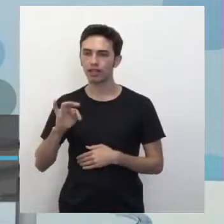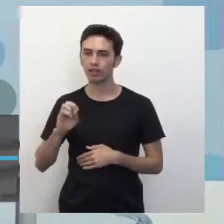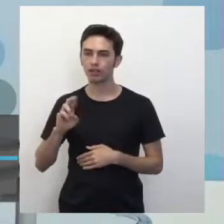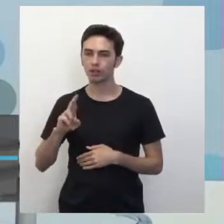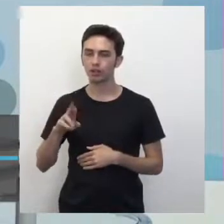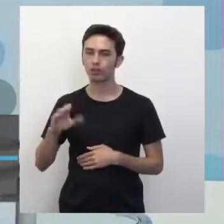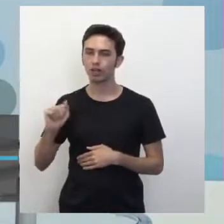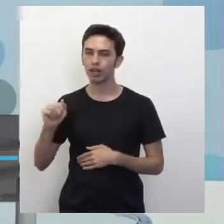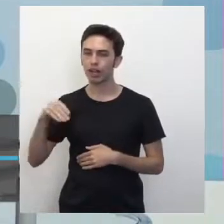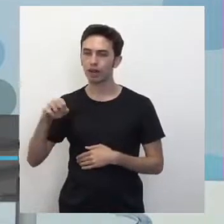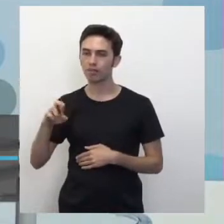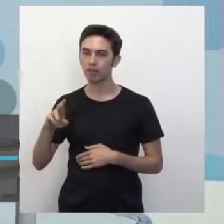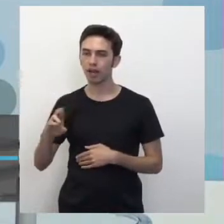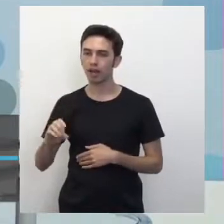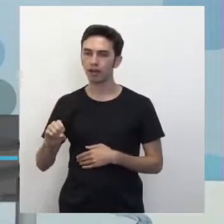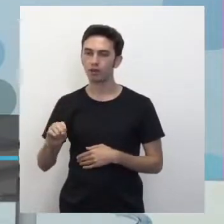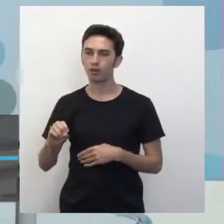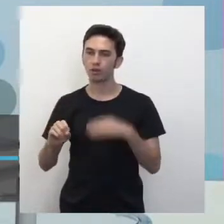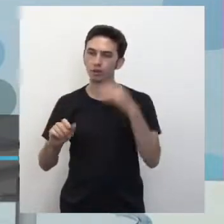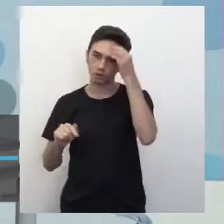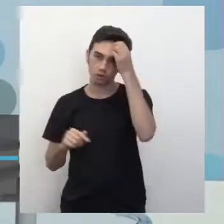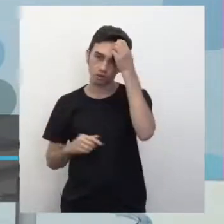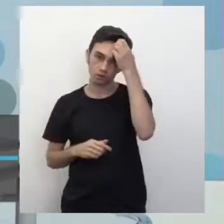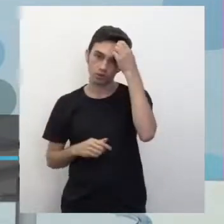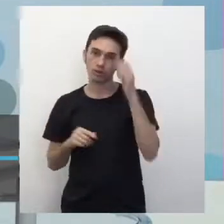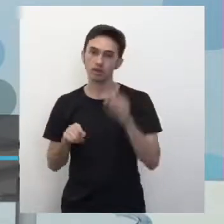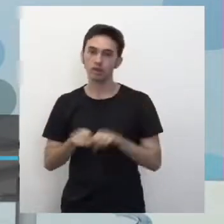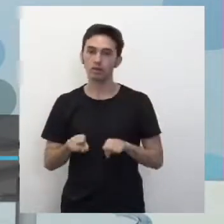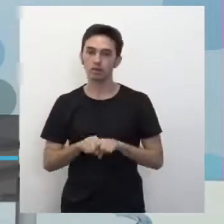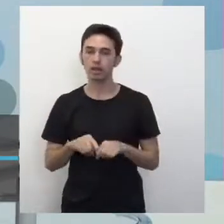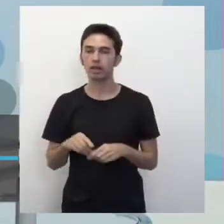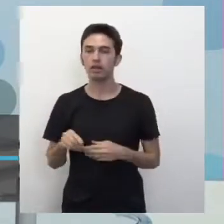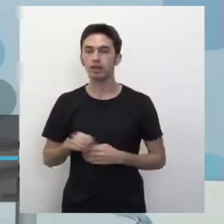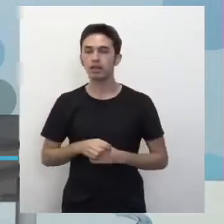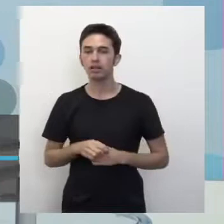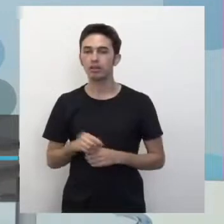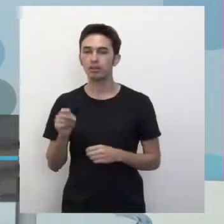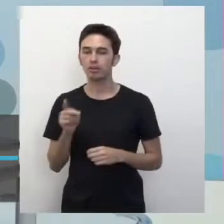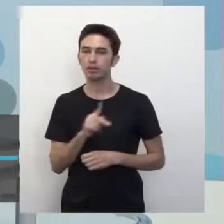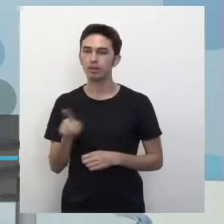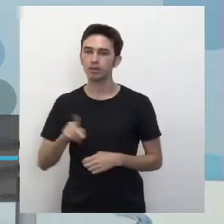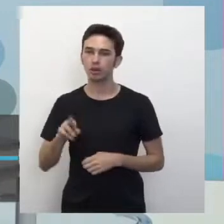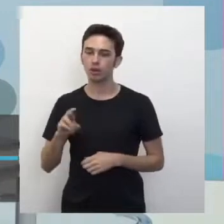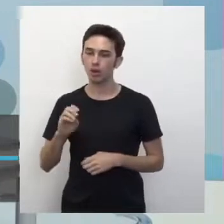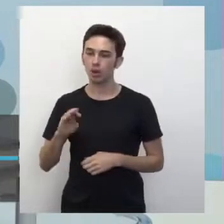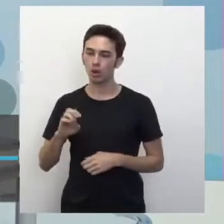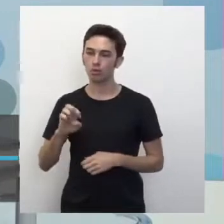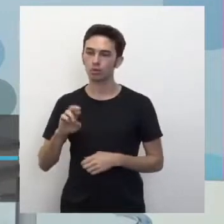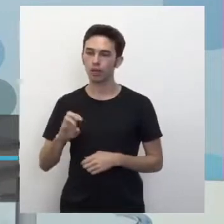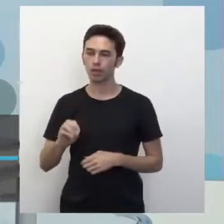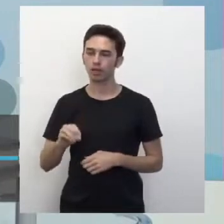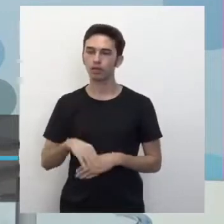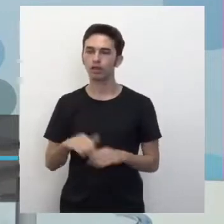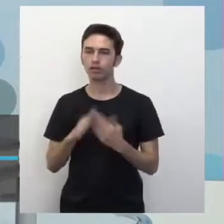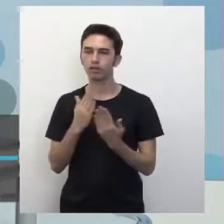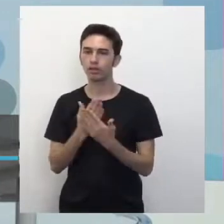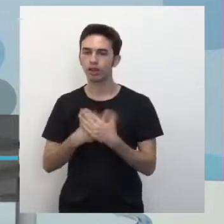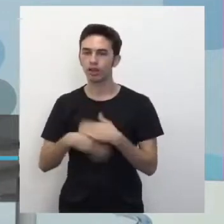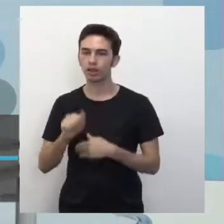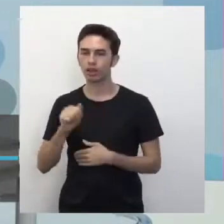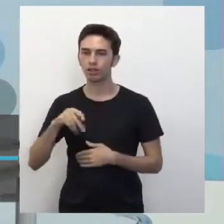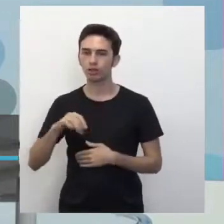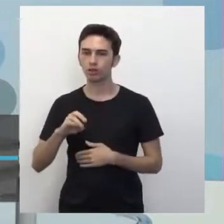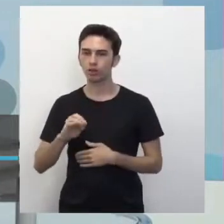o professor Jair do Colégio Professora Maria Luísa Ferreira e o professor Roberto lá da Escola Antônio Eusébio. Obrigado aí pela participação